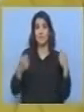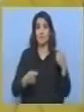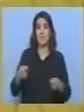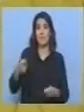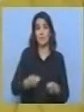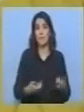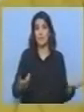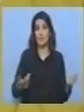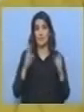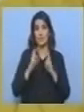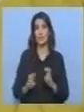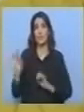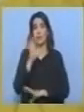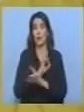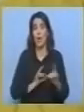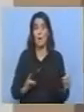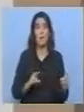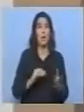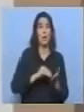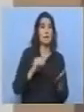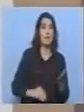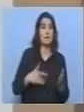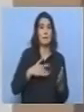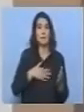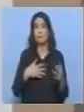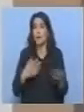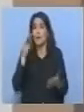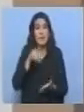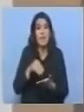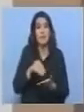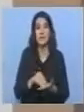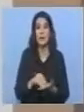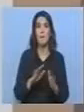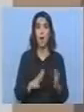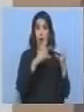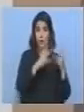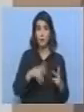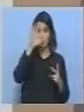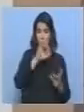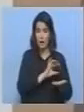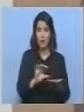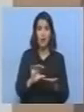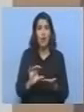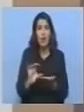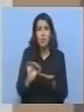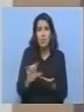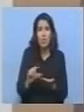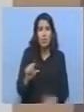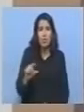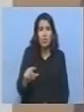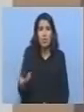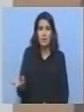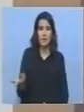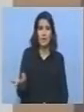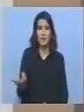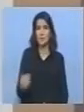financiamento da investigação na Europa, fazemos contratos com as empresas, mas a dotação do Orçamento de Estado é baixíssima, sob qualquer ponto de